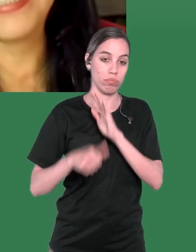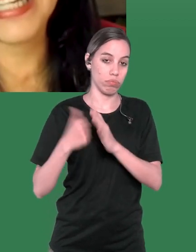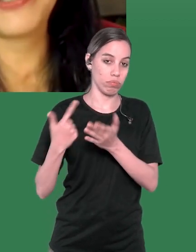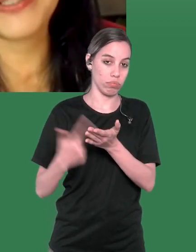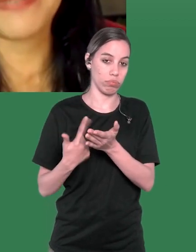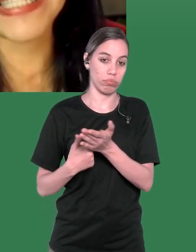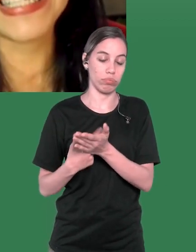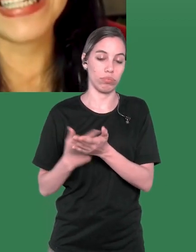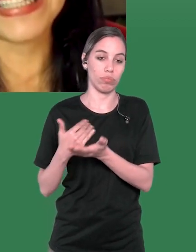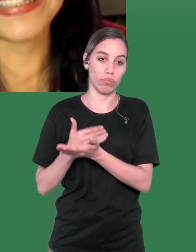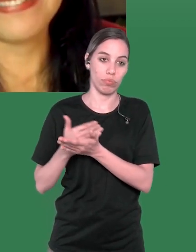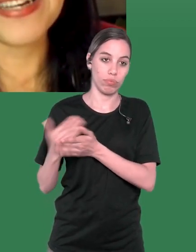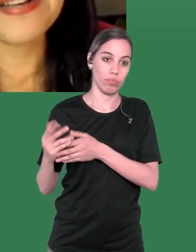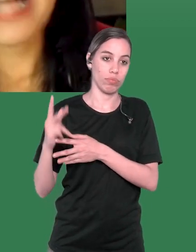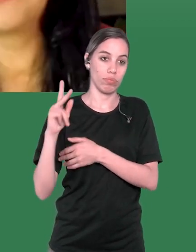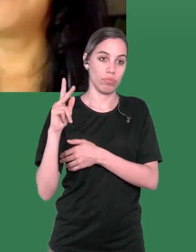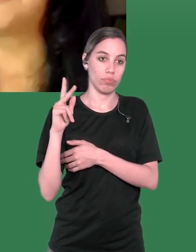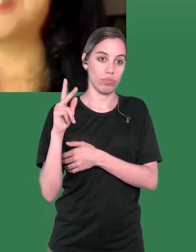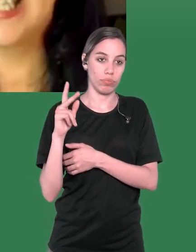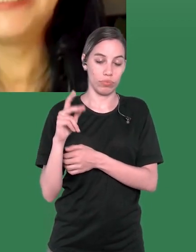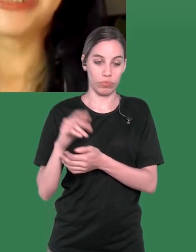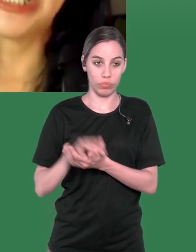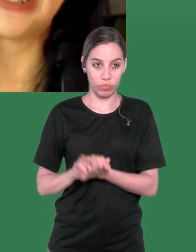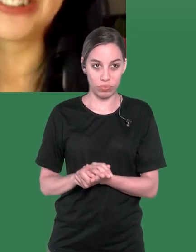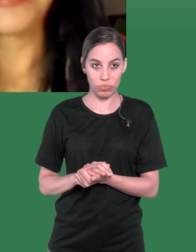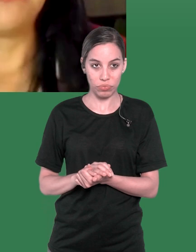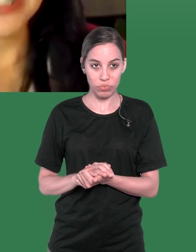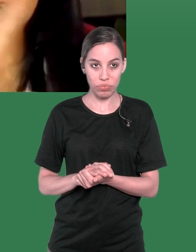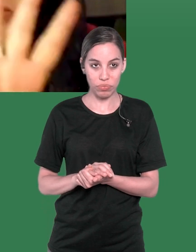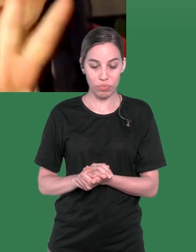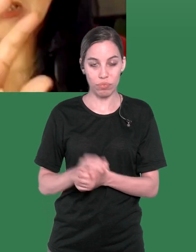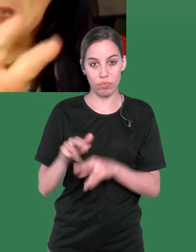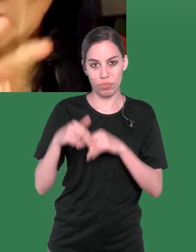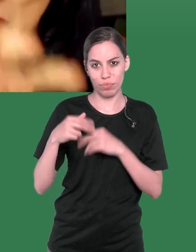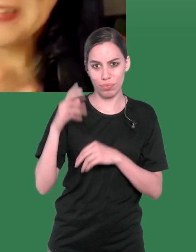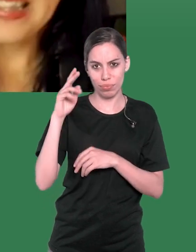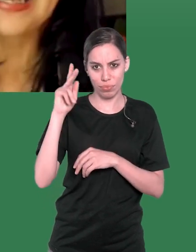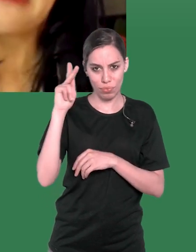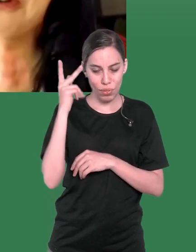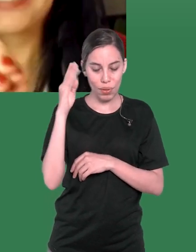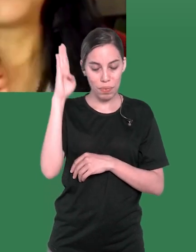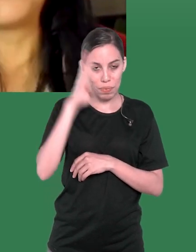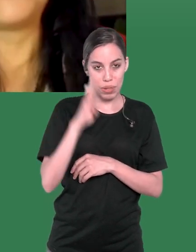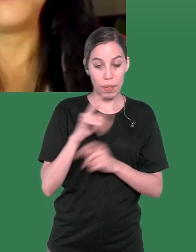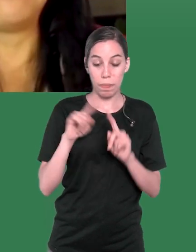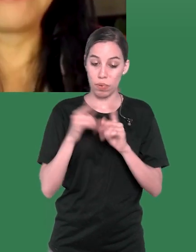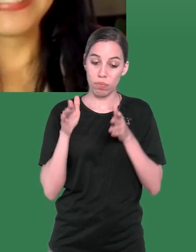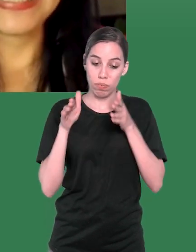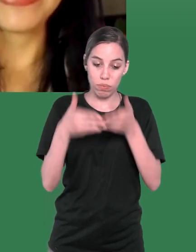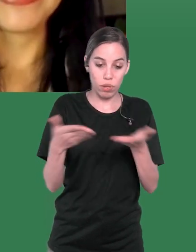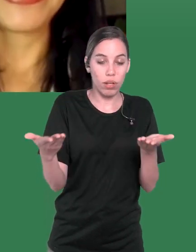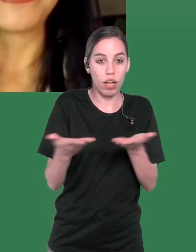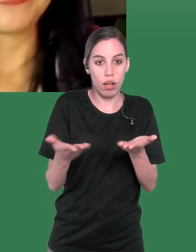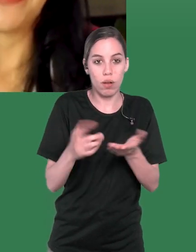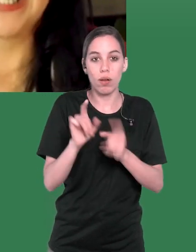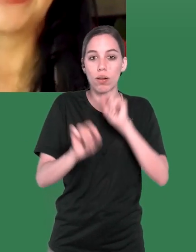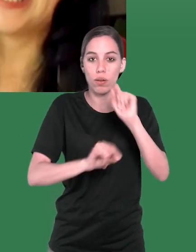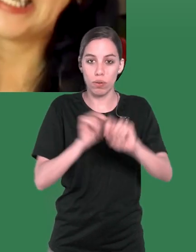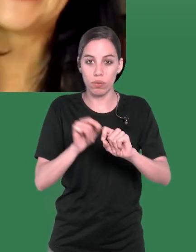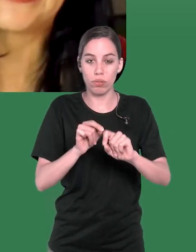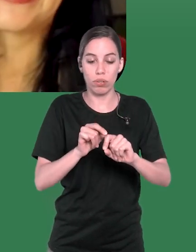na literatura brasileira. Né? Há também os estrangeiros, né, mas nós estamos focando mais